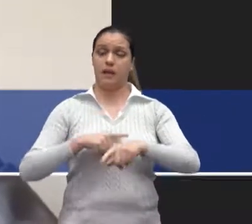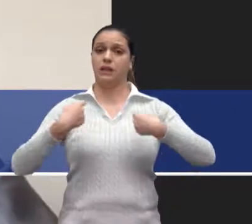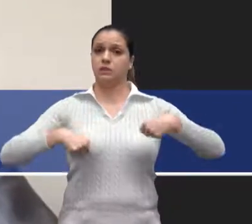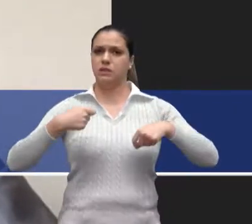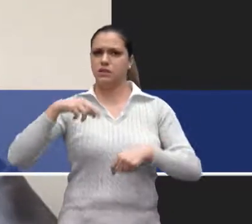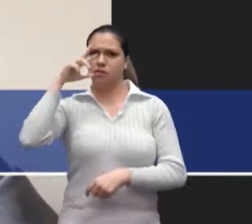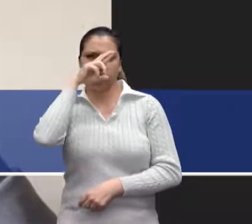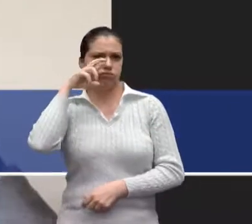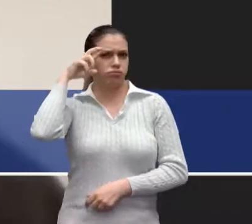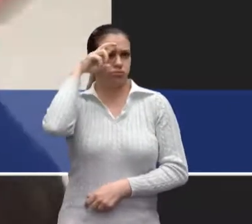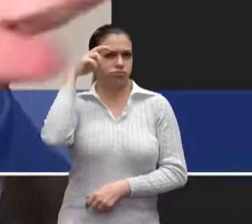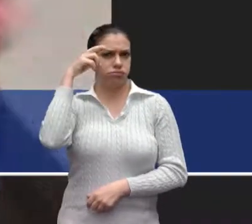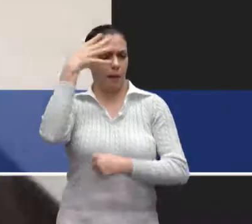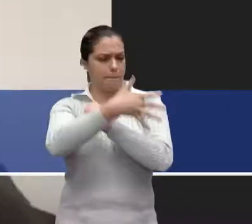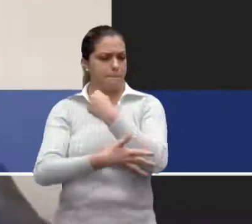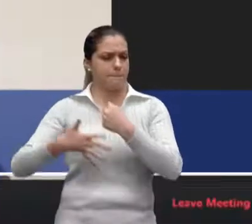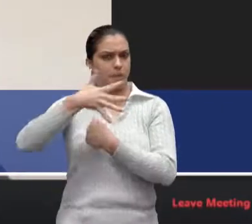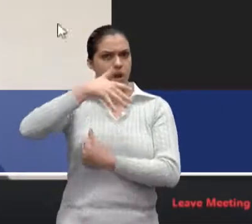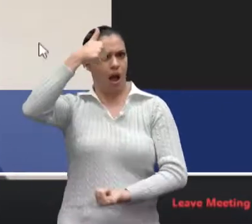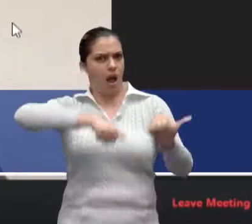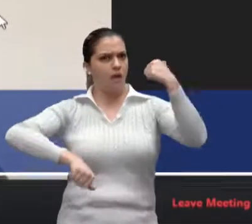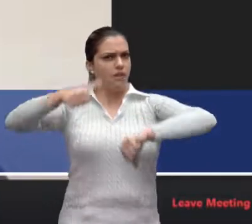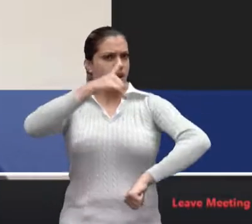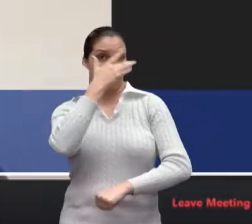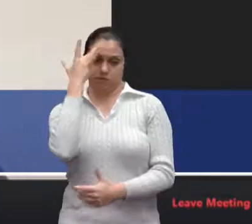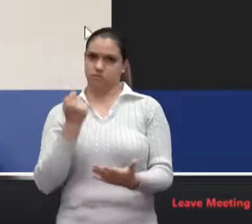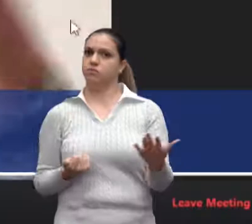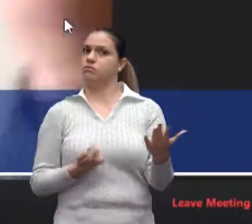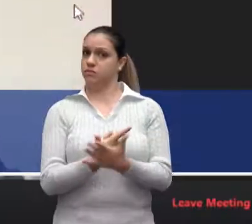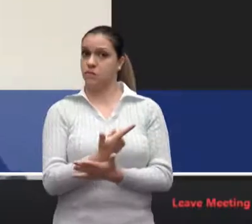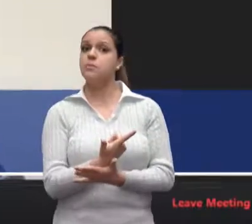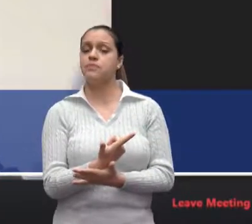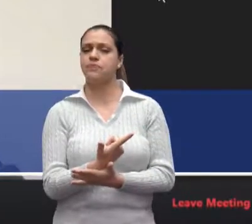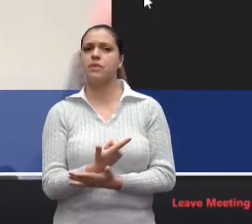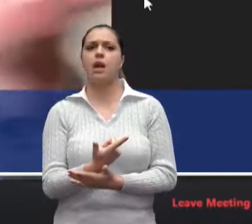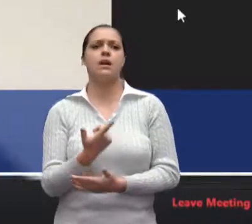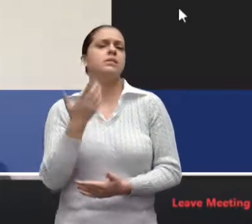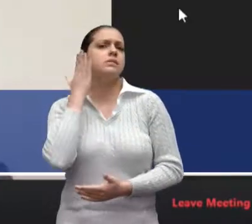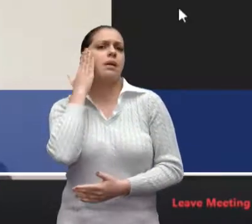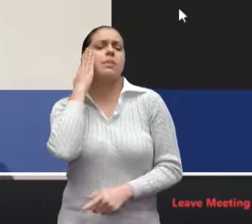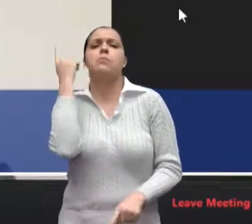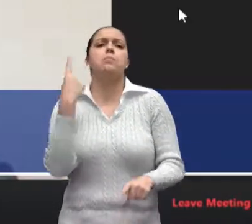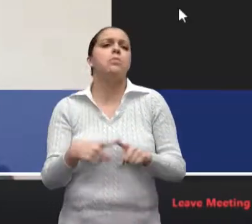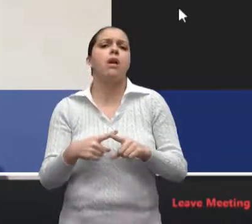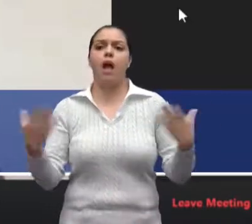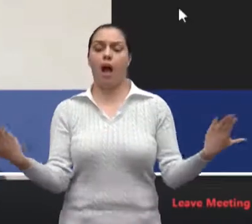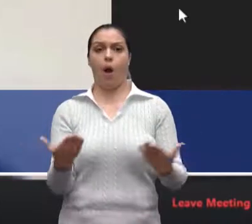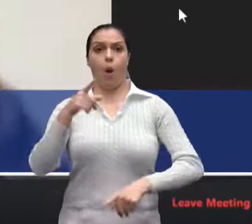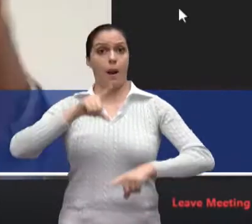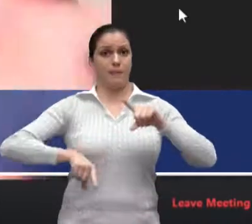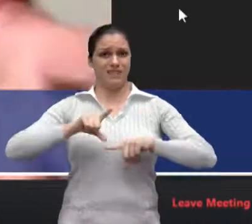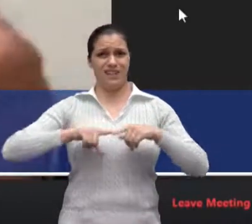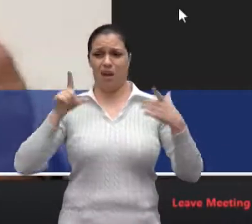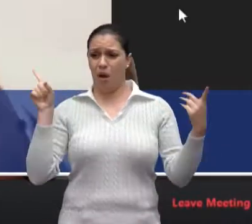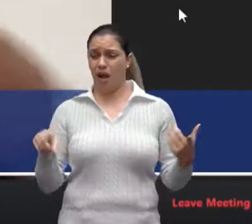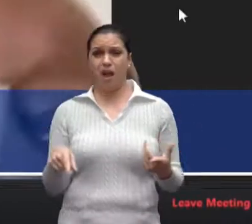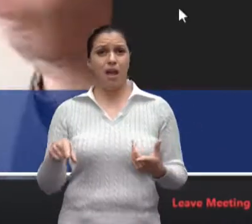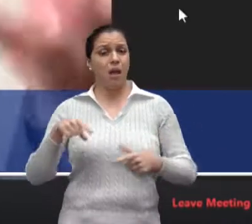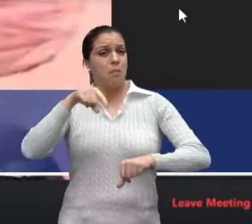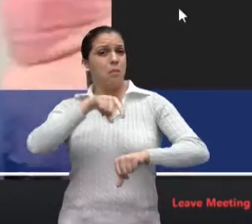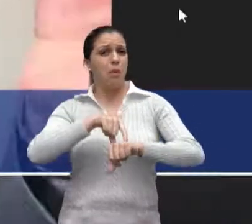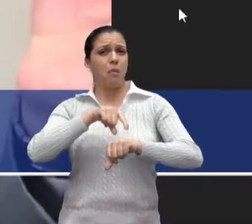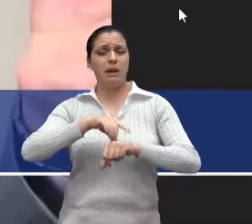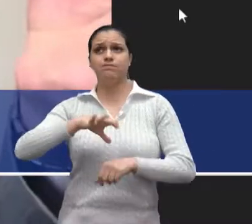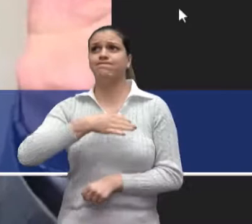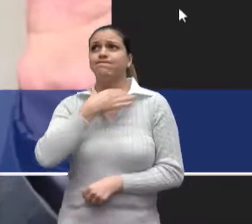proteção e defesa do consumidor devem averiguar, né, e certificar a razão por que esses produtos,